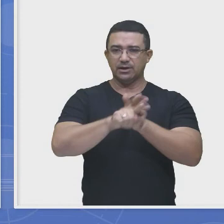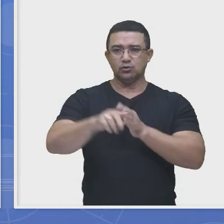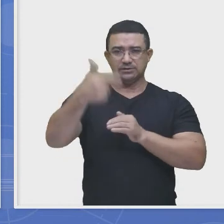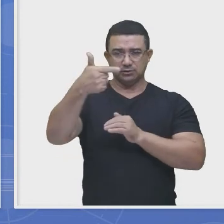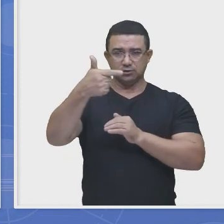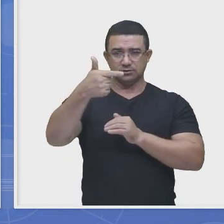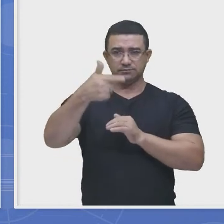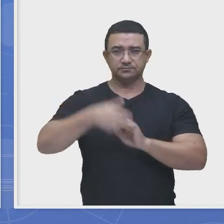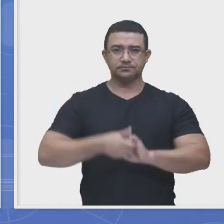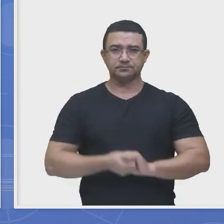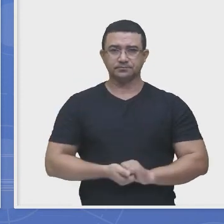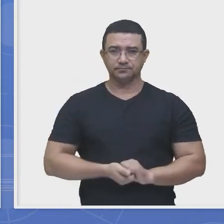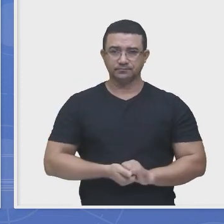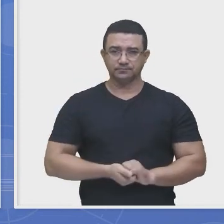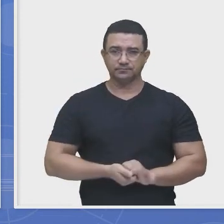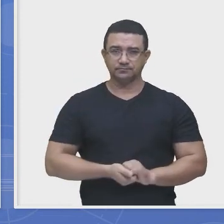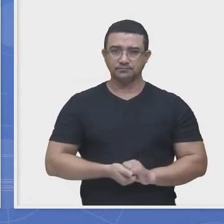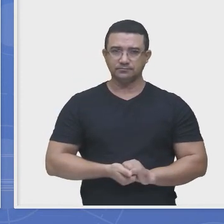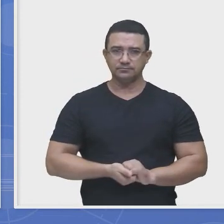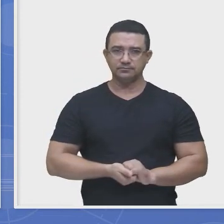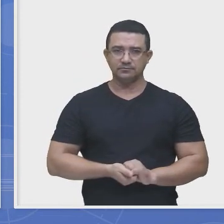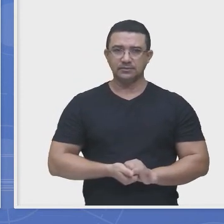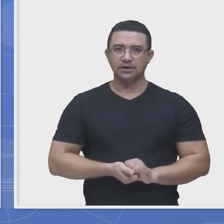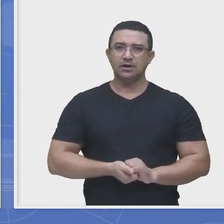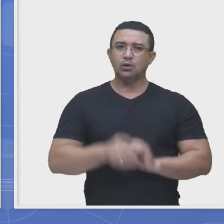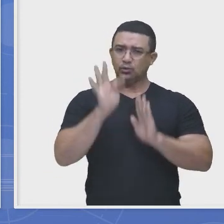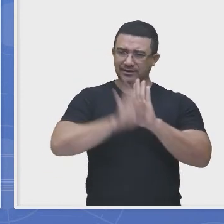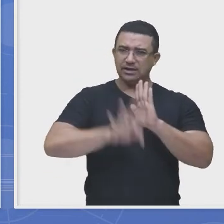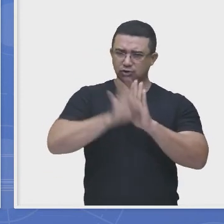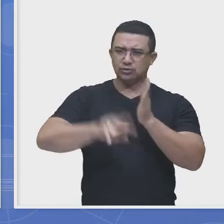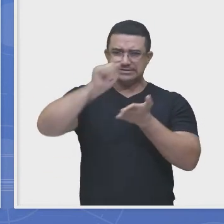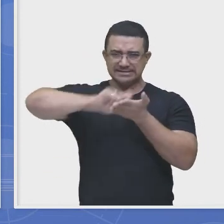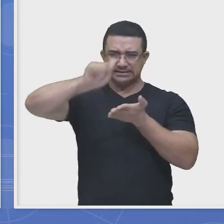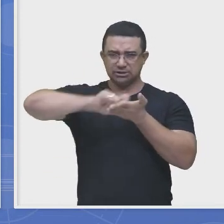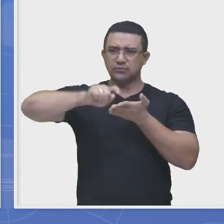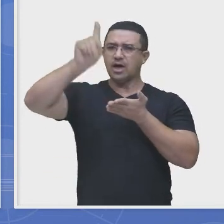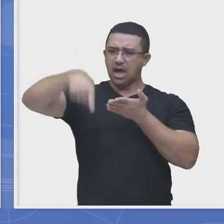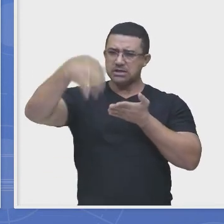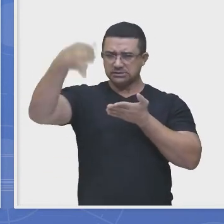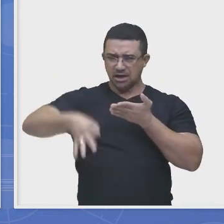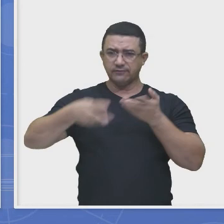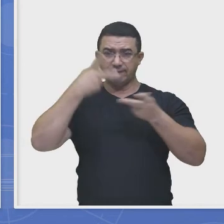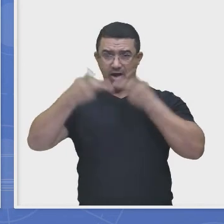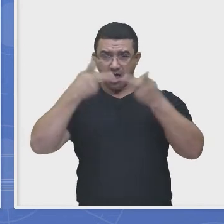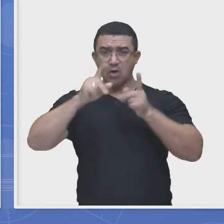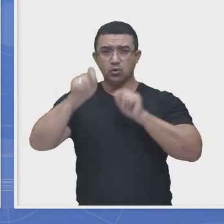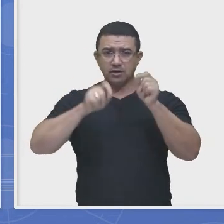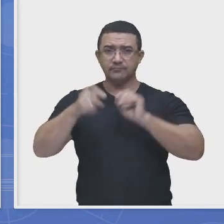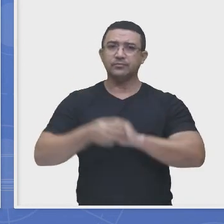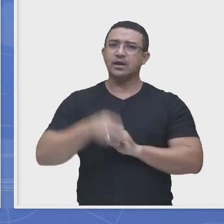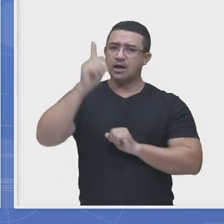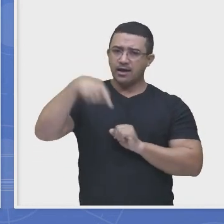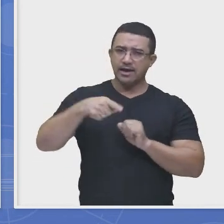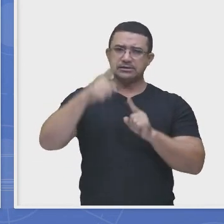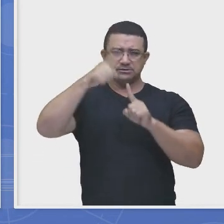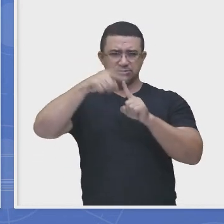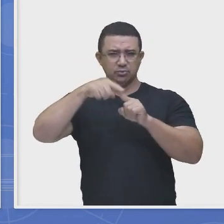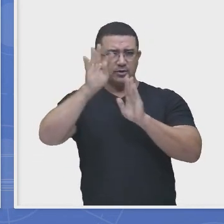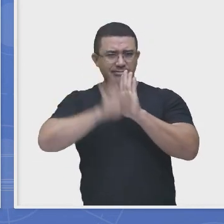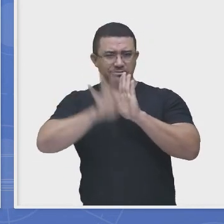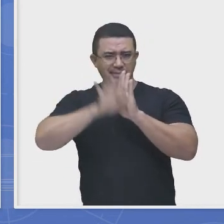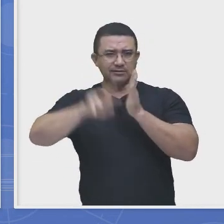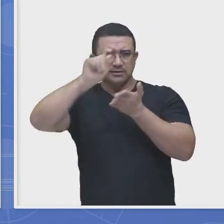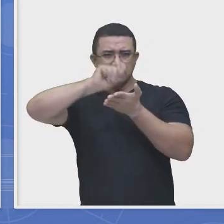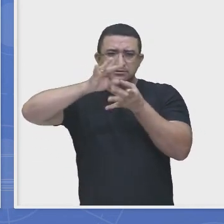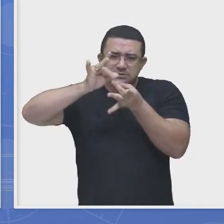lá. Sobre o texto dissertativo, é correto afirmar. Letra A. Trata-se de um tipo de texto que descreve